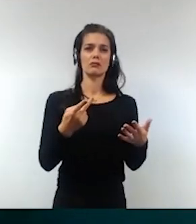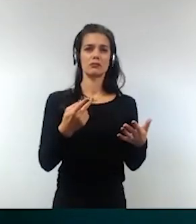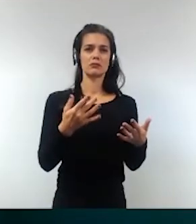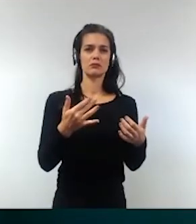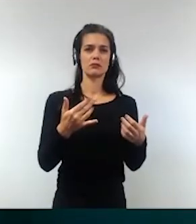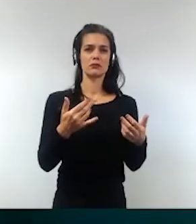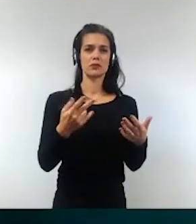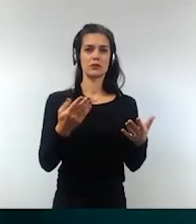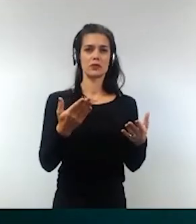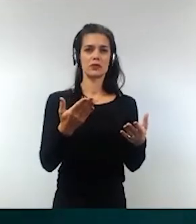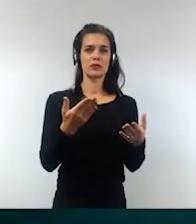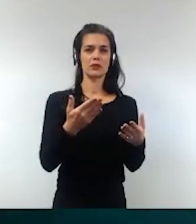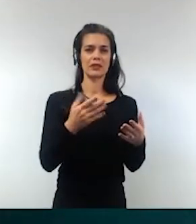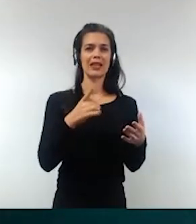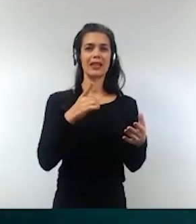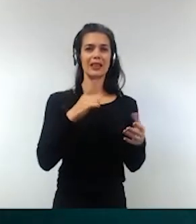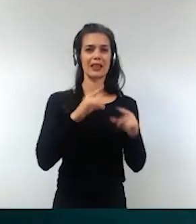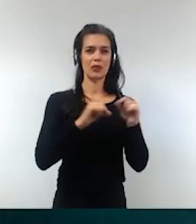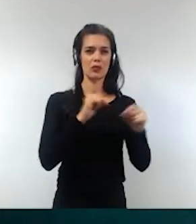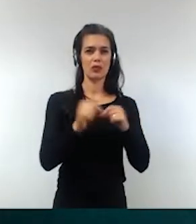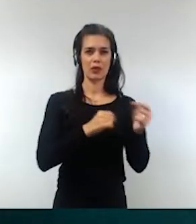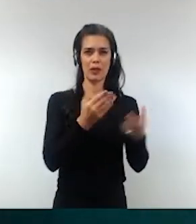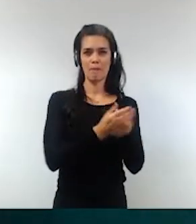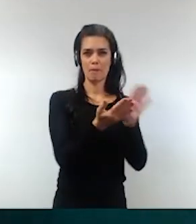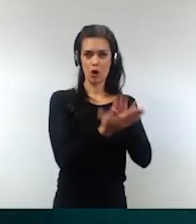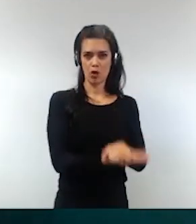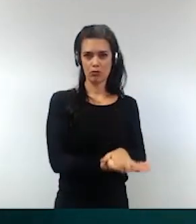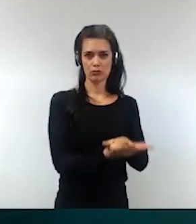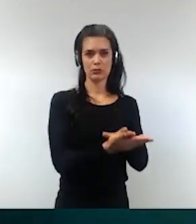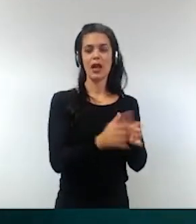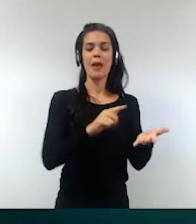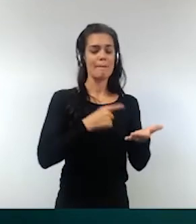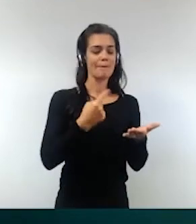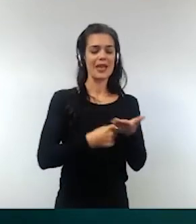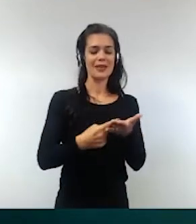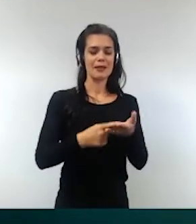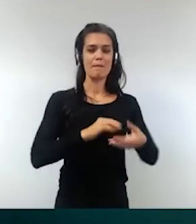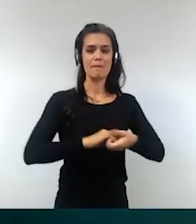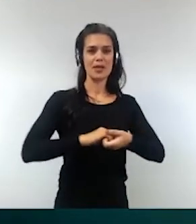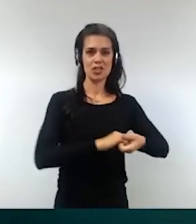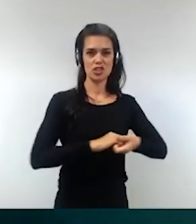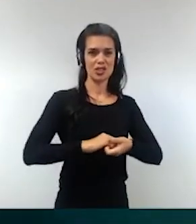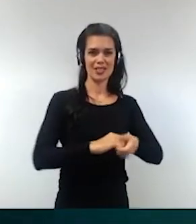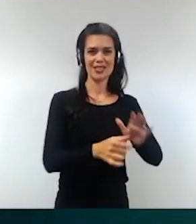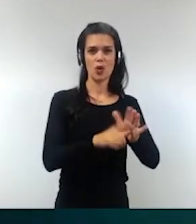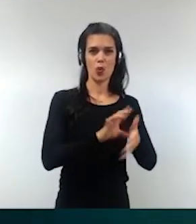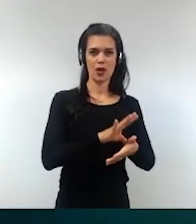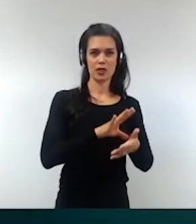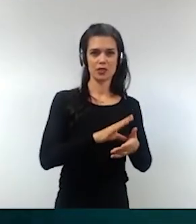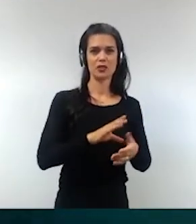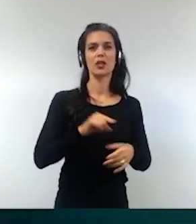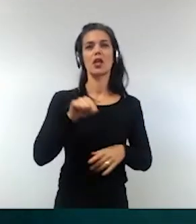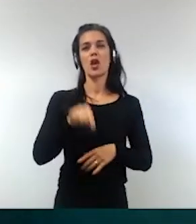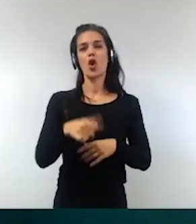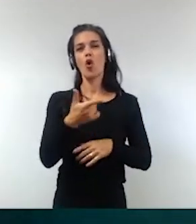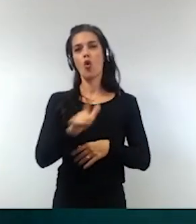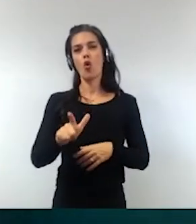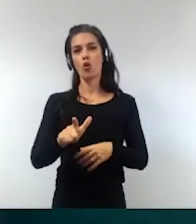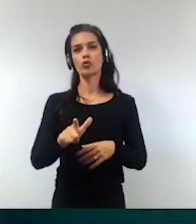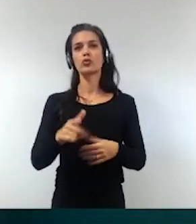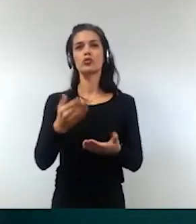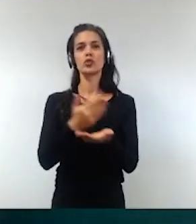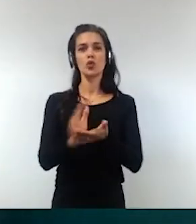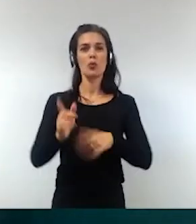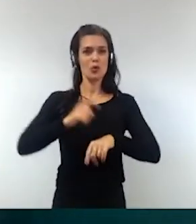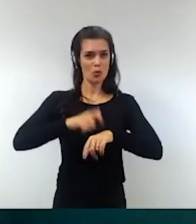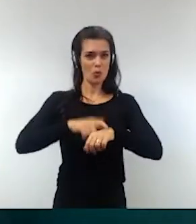de mediação, aí veio a pandemia, a gente não pôde mais se encontrar. Vou falar depois daqueles casos que foram iniciados durante esse período de